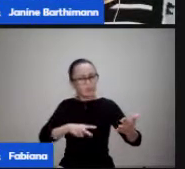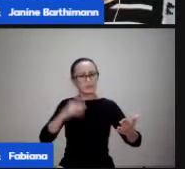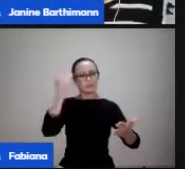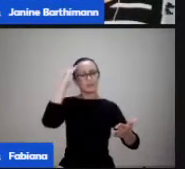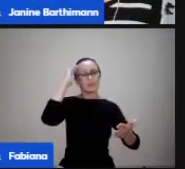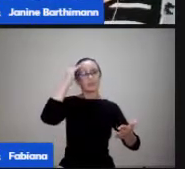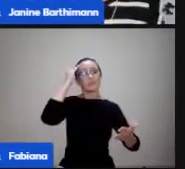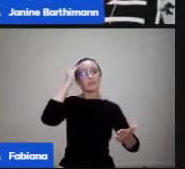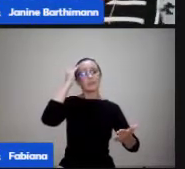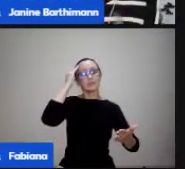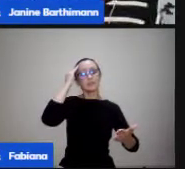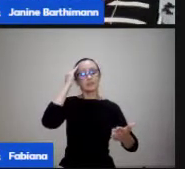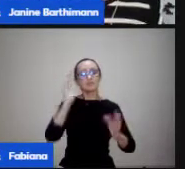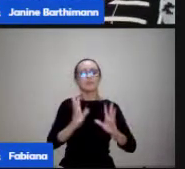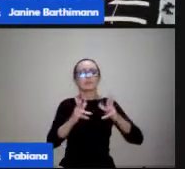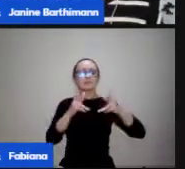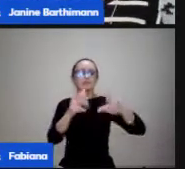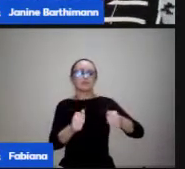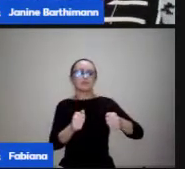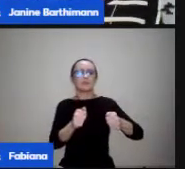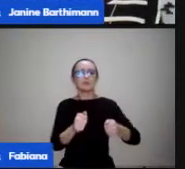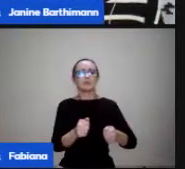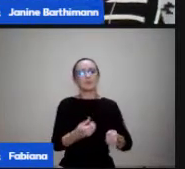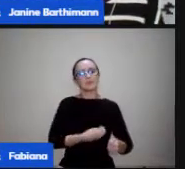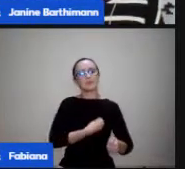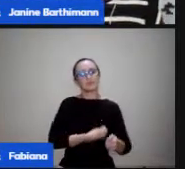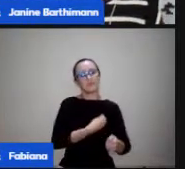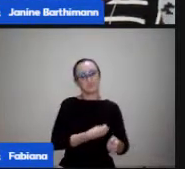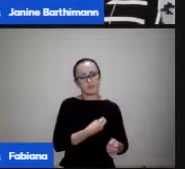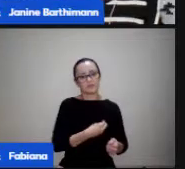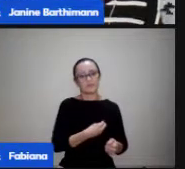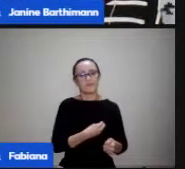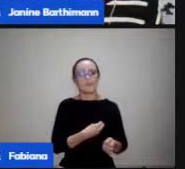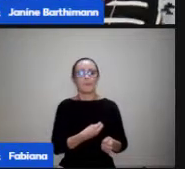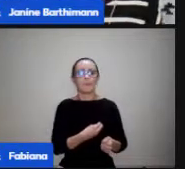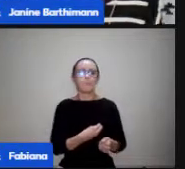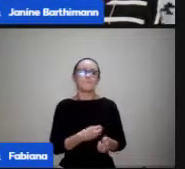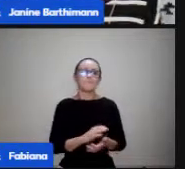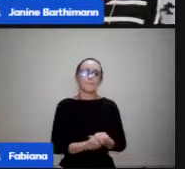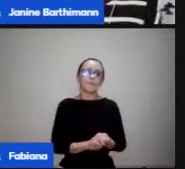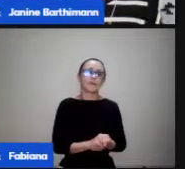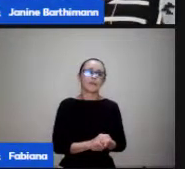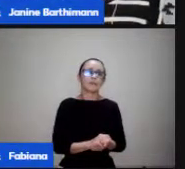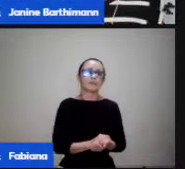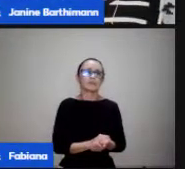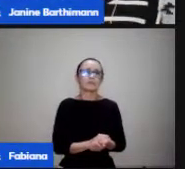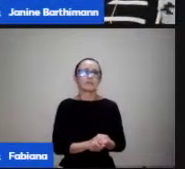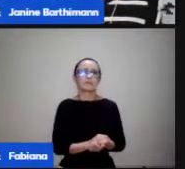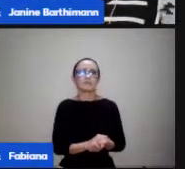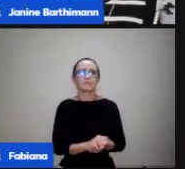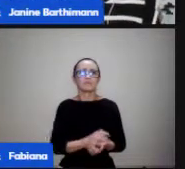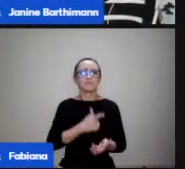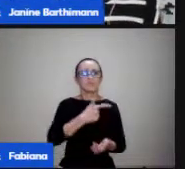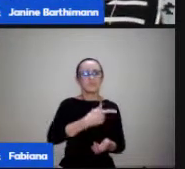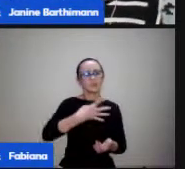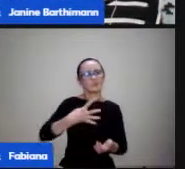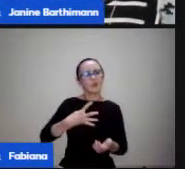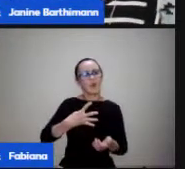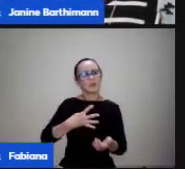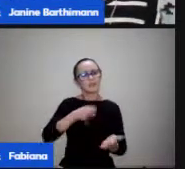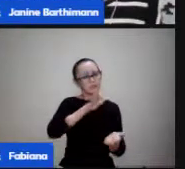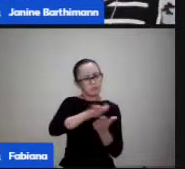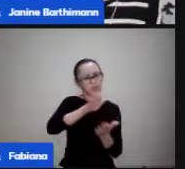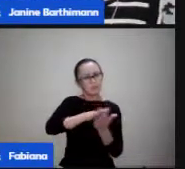que estamos passando. Que apesar tanto desse livro, que já está na sua 24ª edição, e a citação de